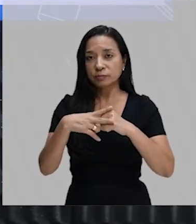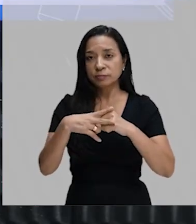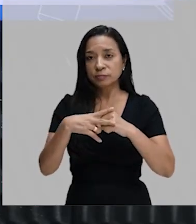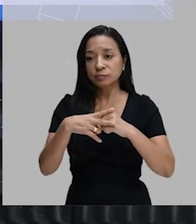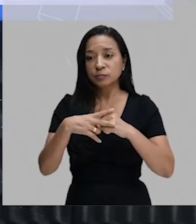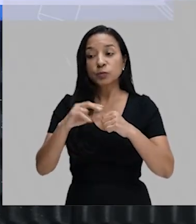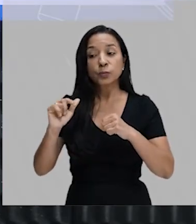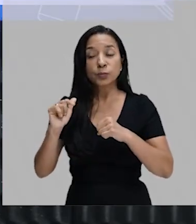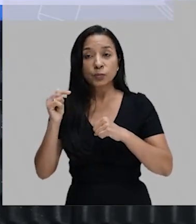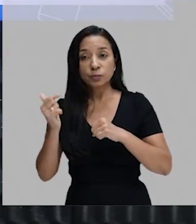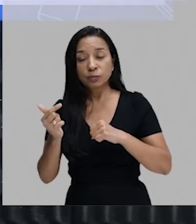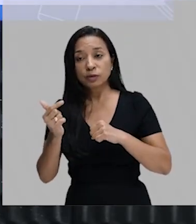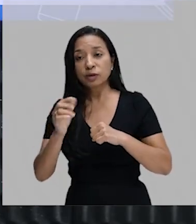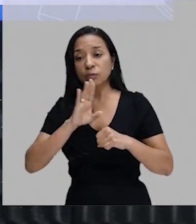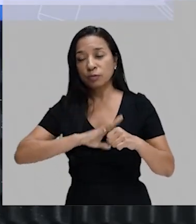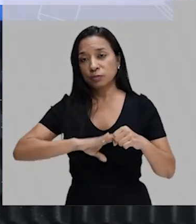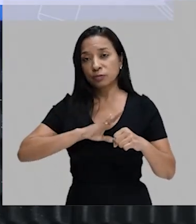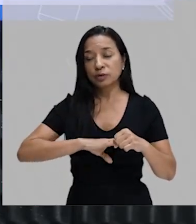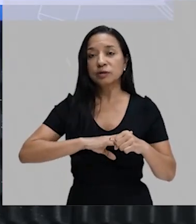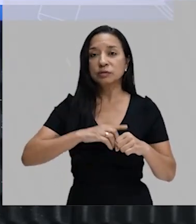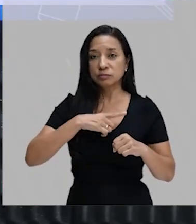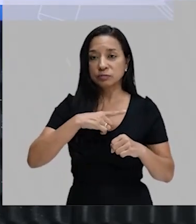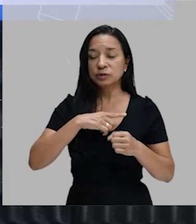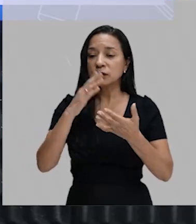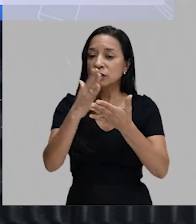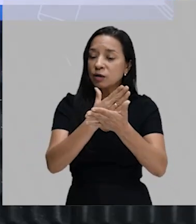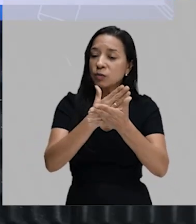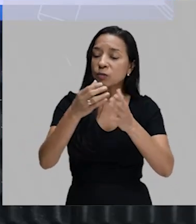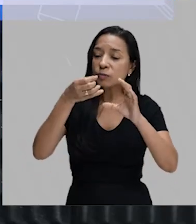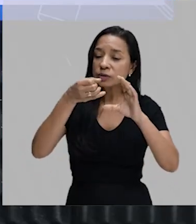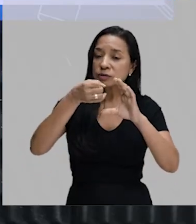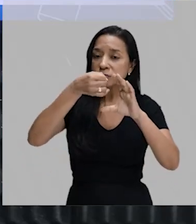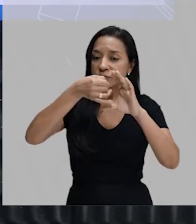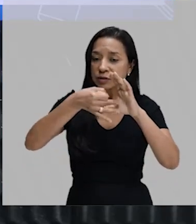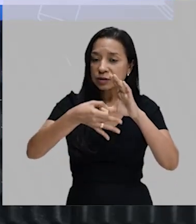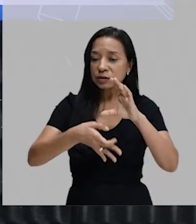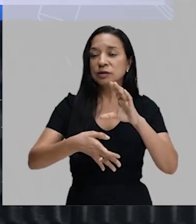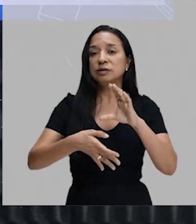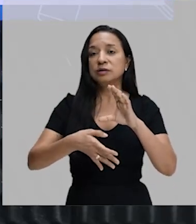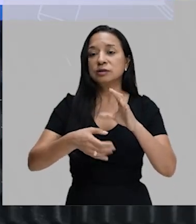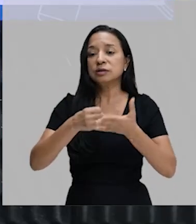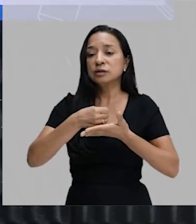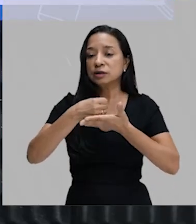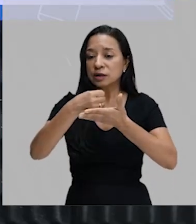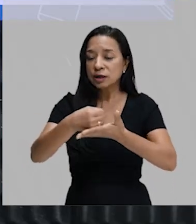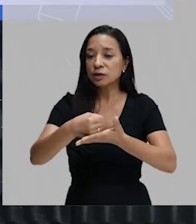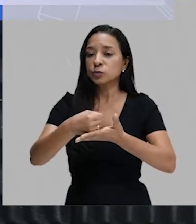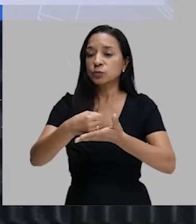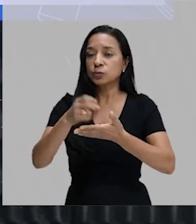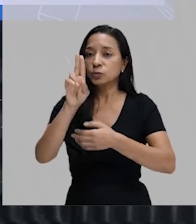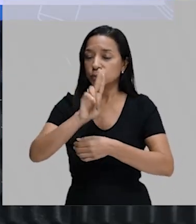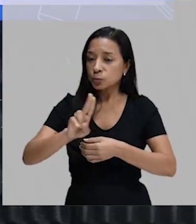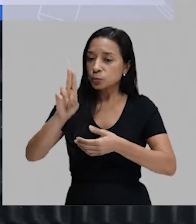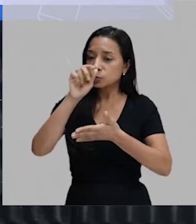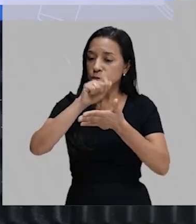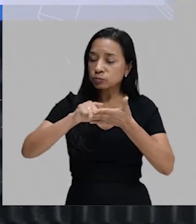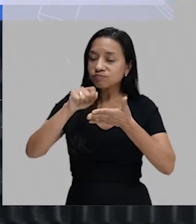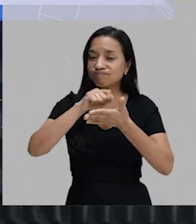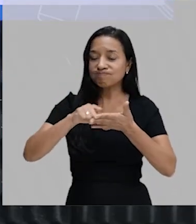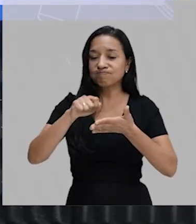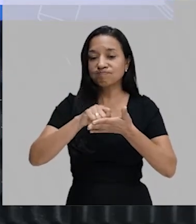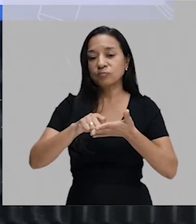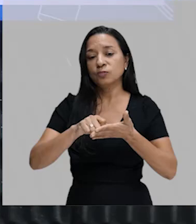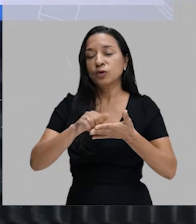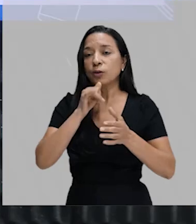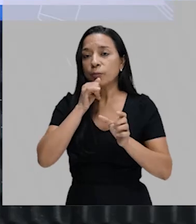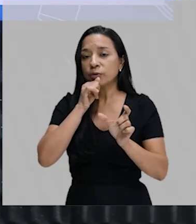verbais que o português, tá? Ele tem algumas características que vão nos ajudar na hora da conjugação. A partícula que,